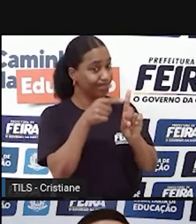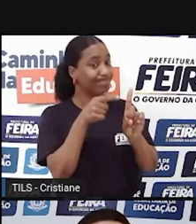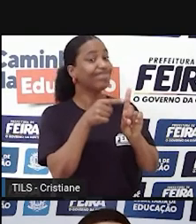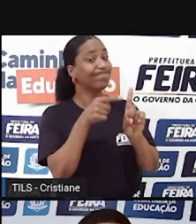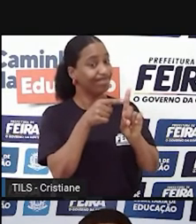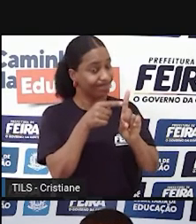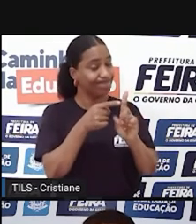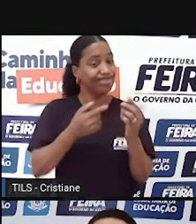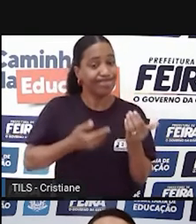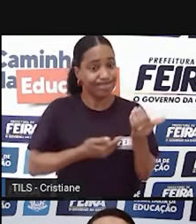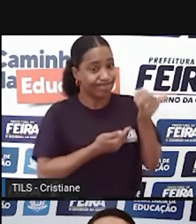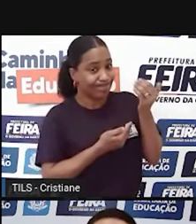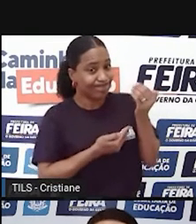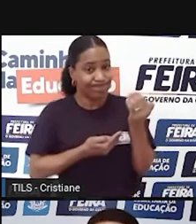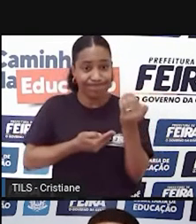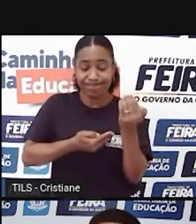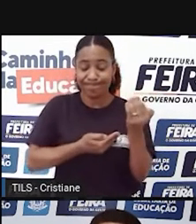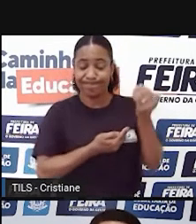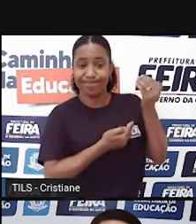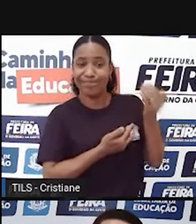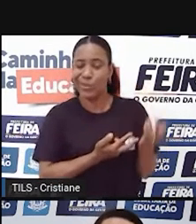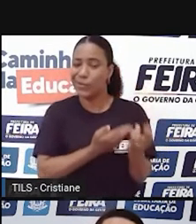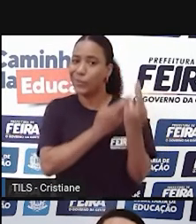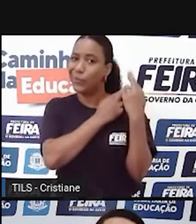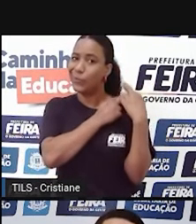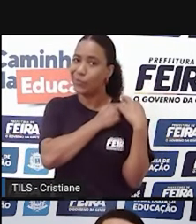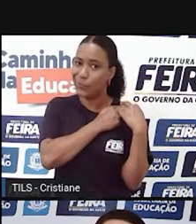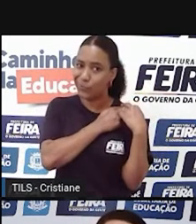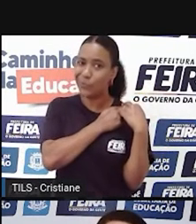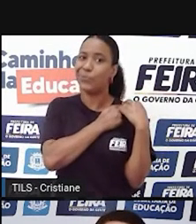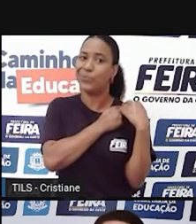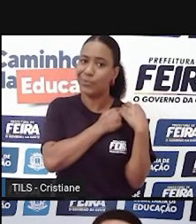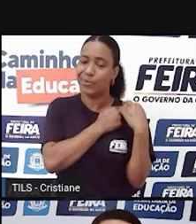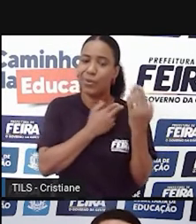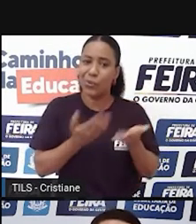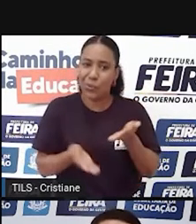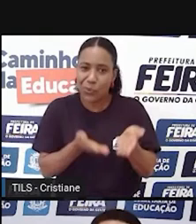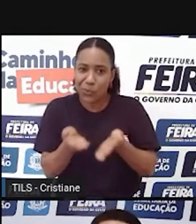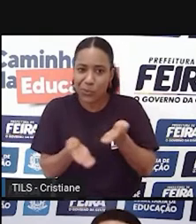vai exigir responsabilidade, vai exigir